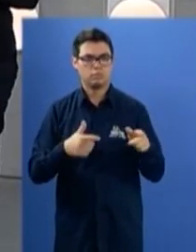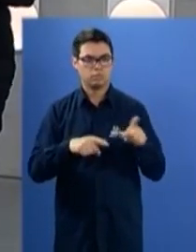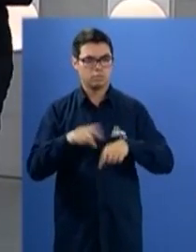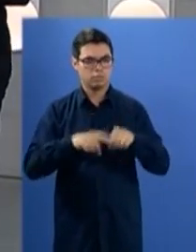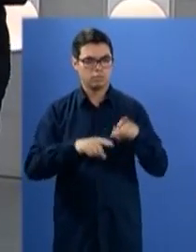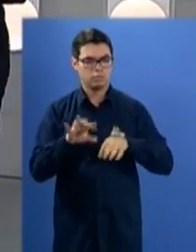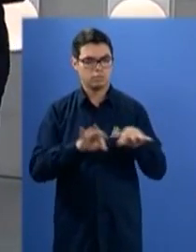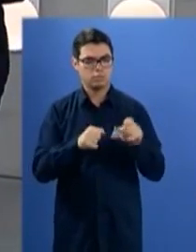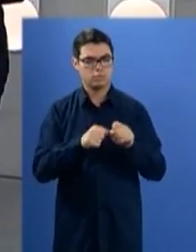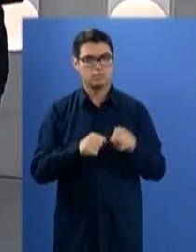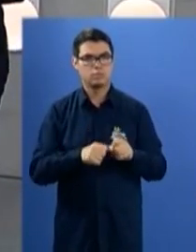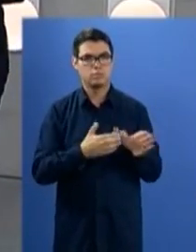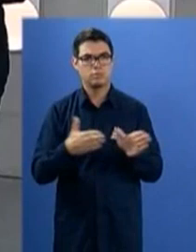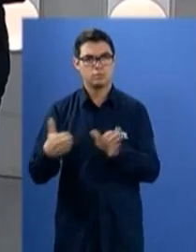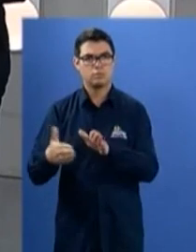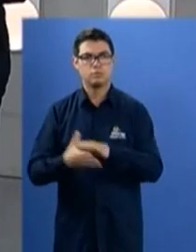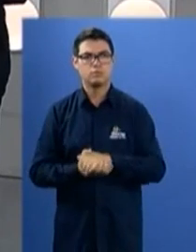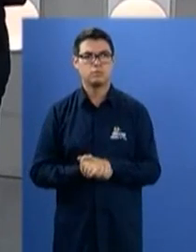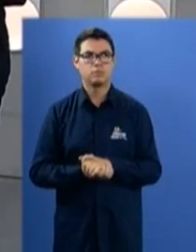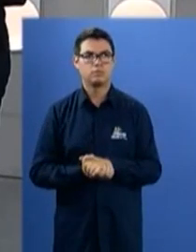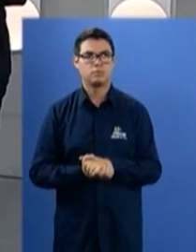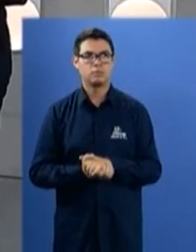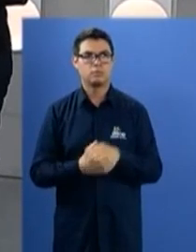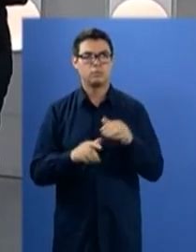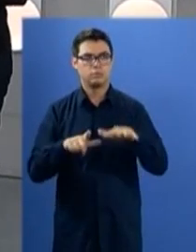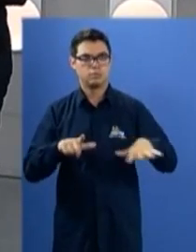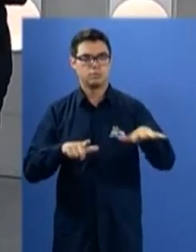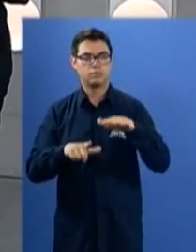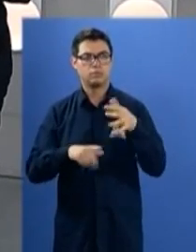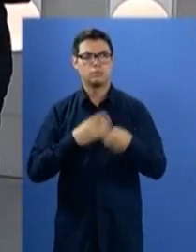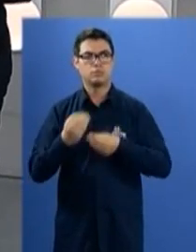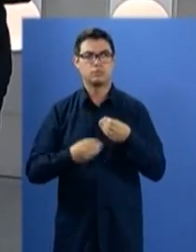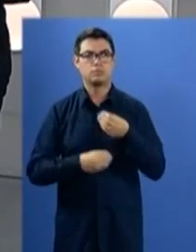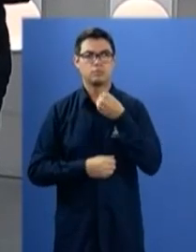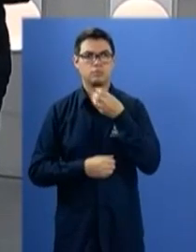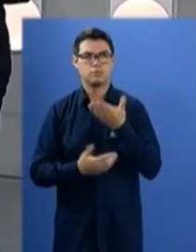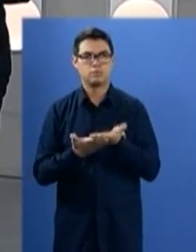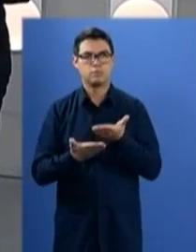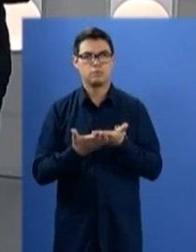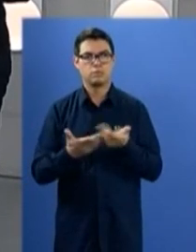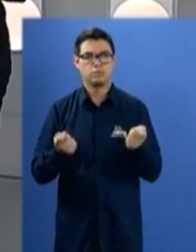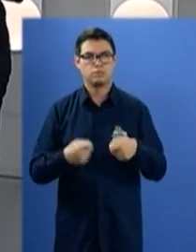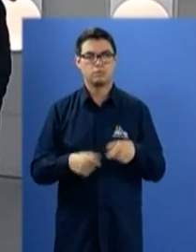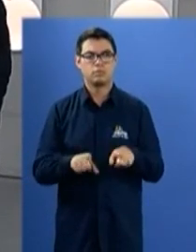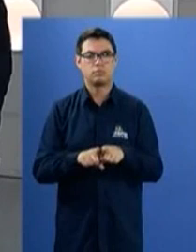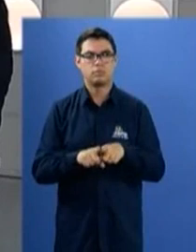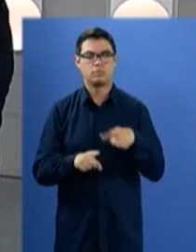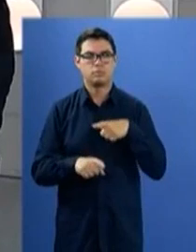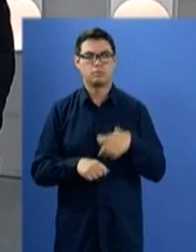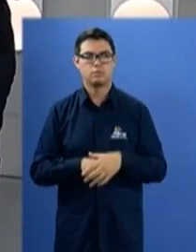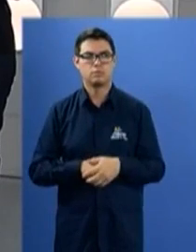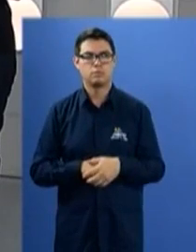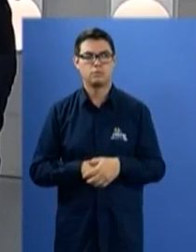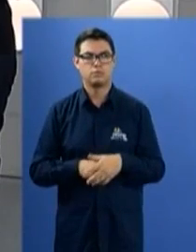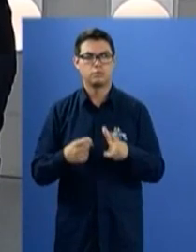produto e a eficiência do processo? E o layout? O layout foi bem estudado? Os dispositivos